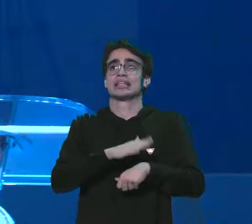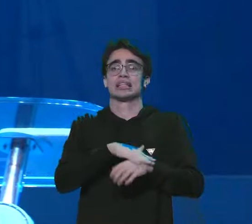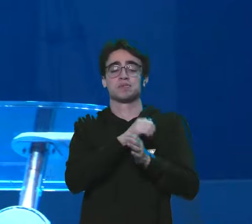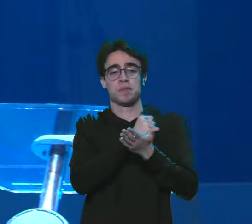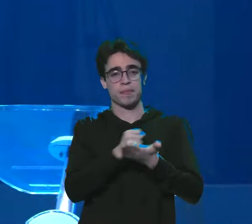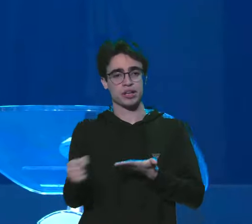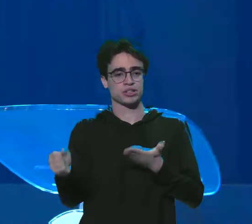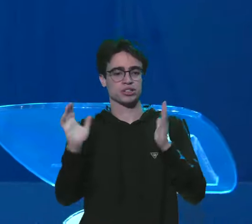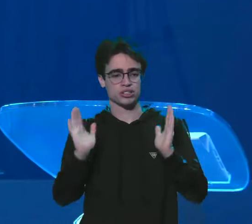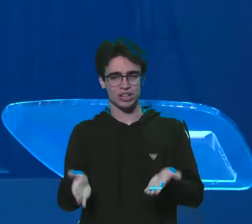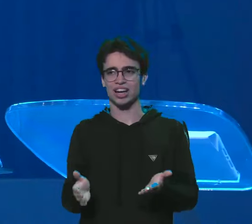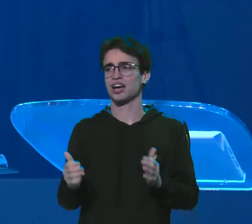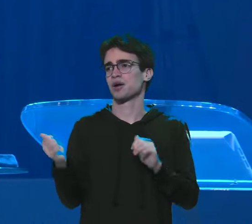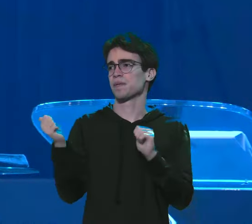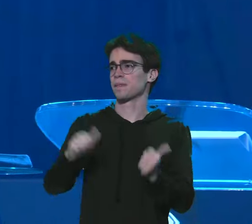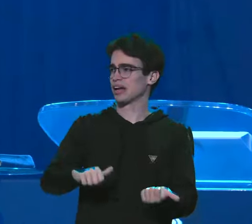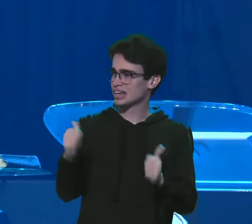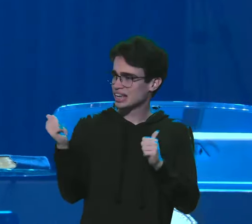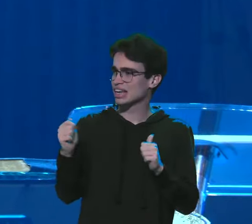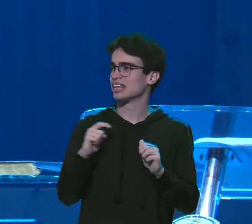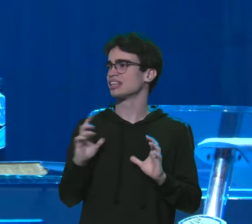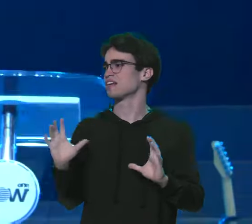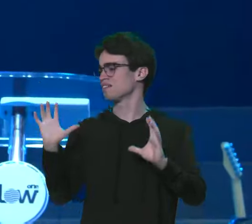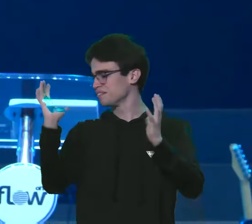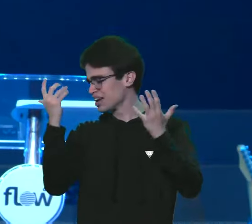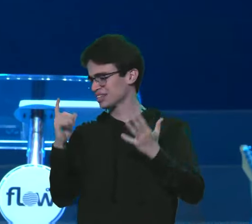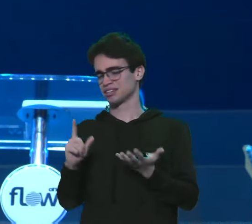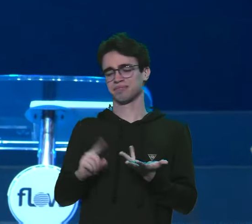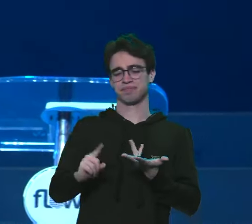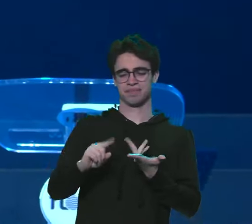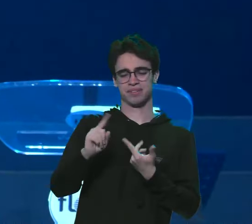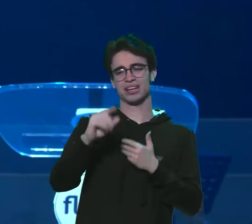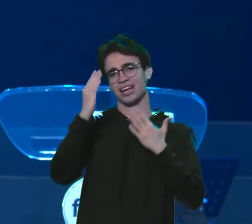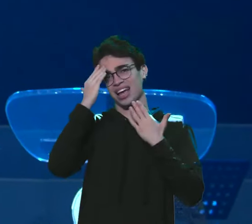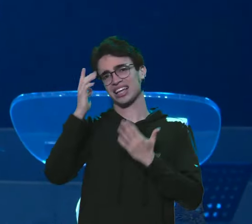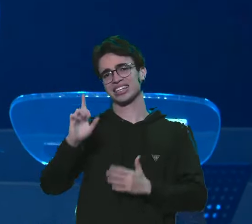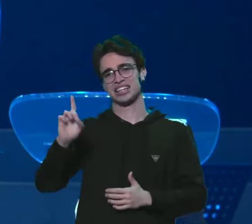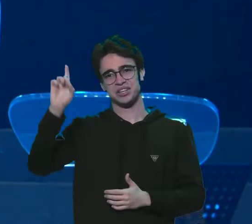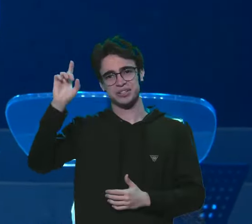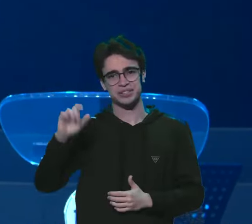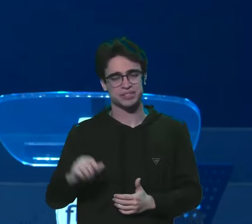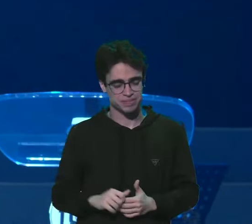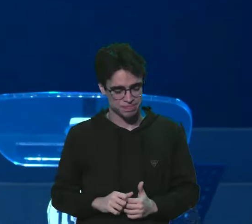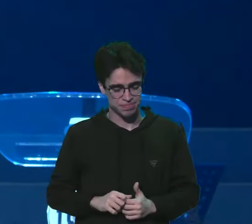passou. Teve batismo, teve festa para o Zé, teve muita coisa, graças a Deus.